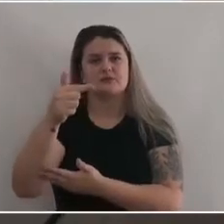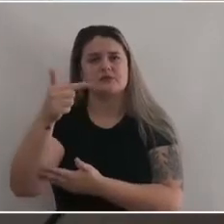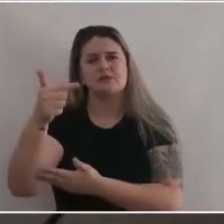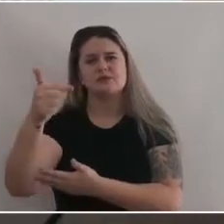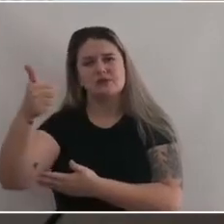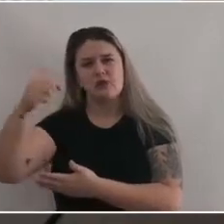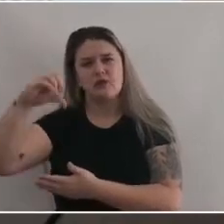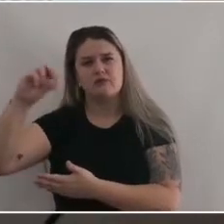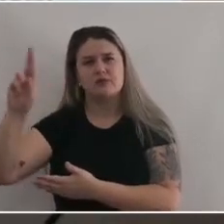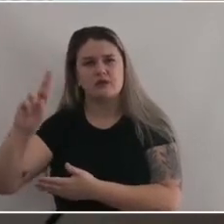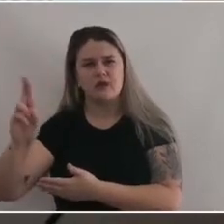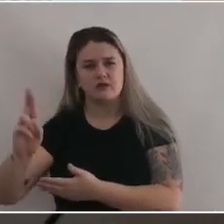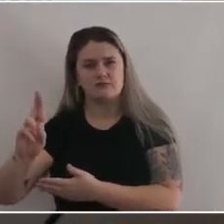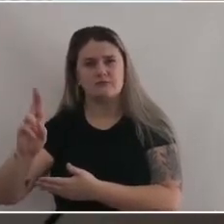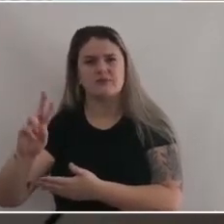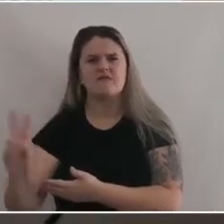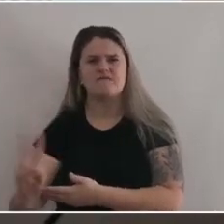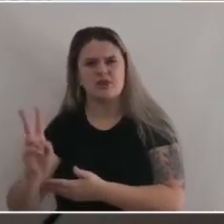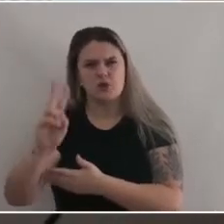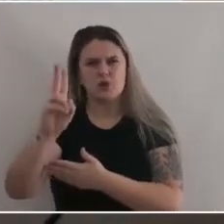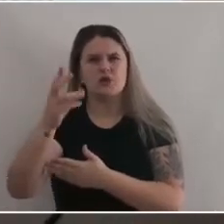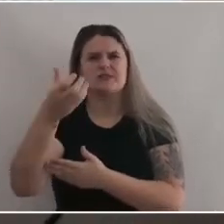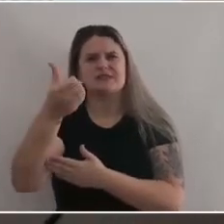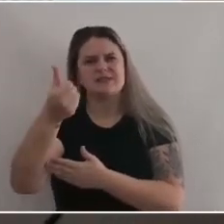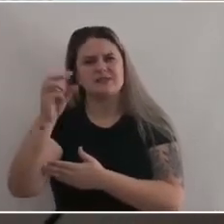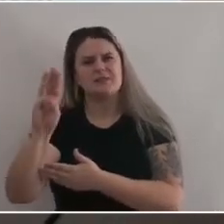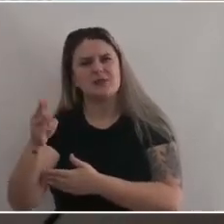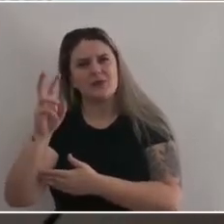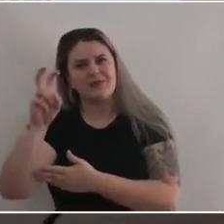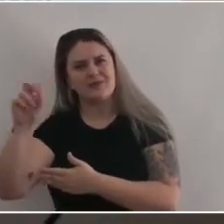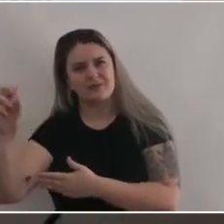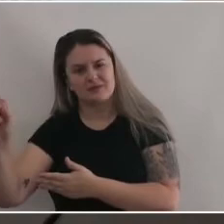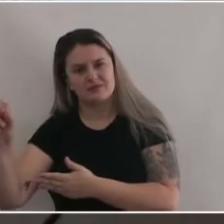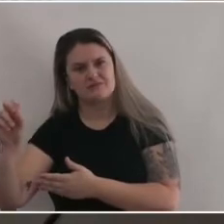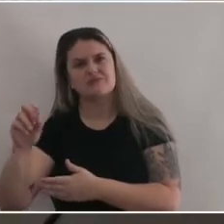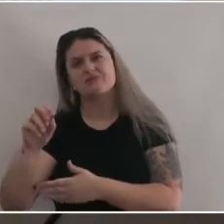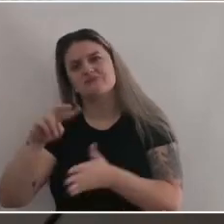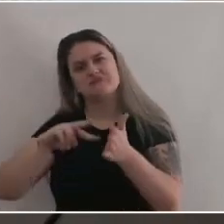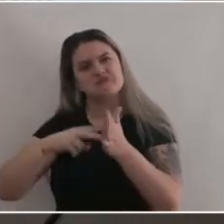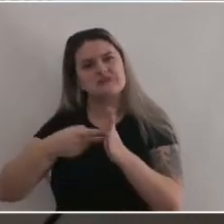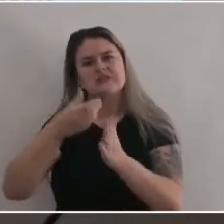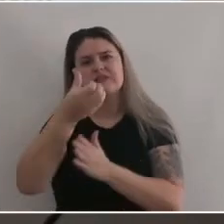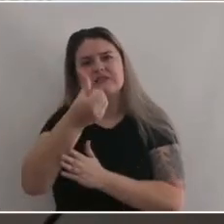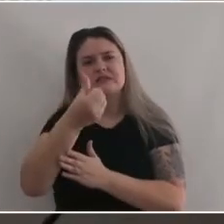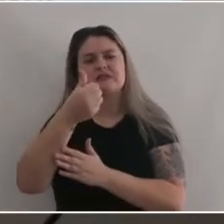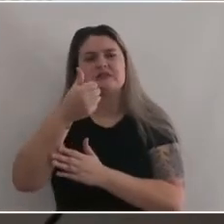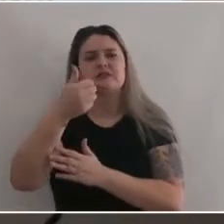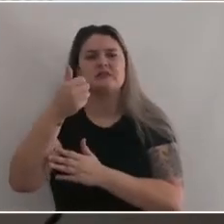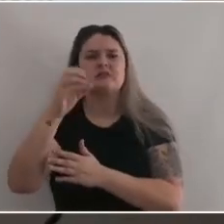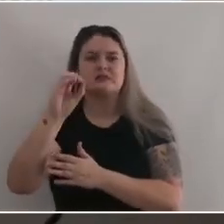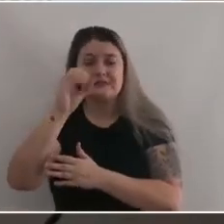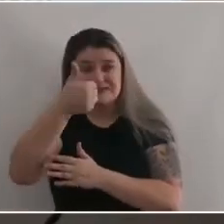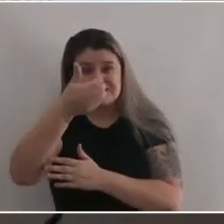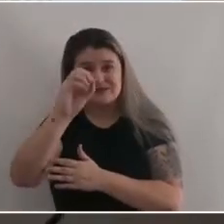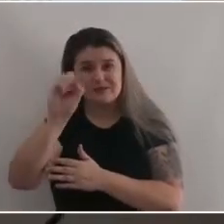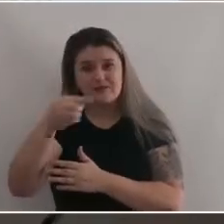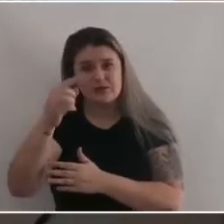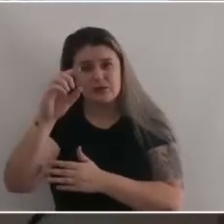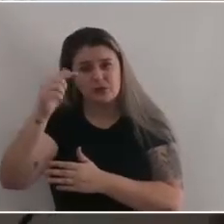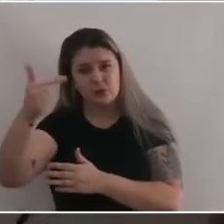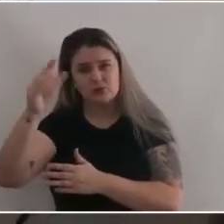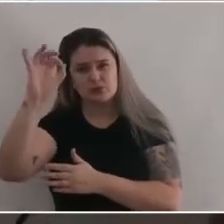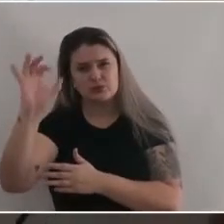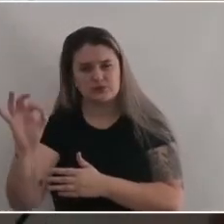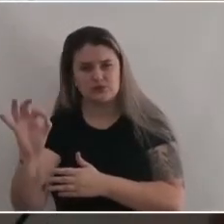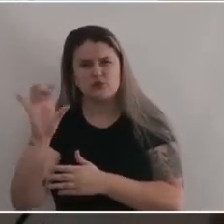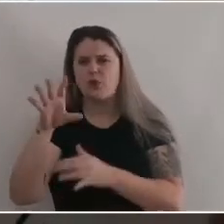3.929.719, do valor de R$ 6.500.000, correspondendo a 60,45%. Então, mais a